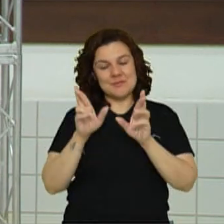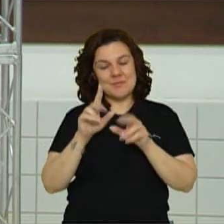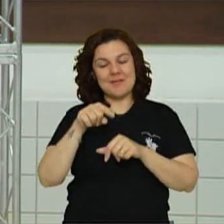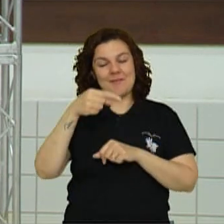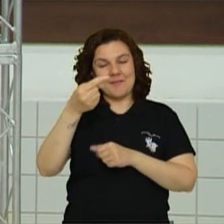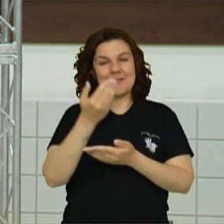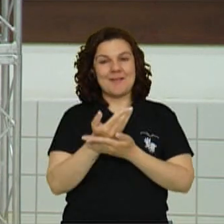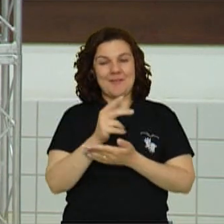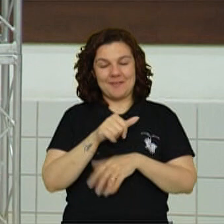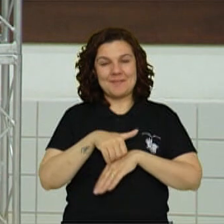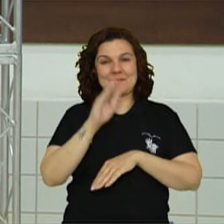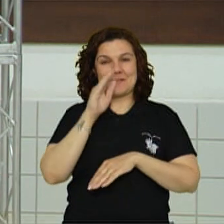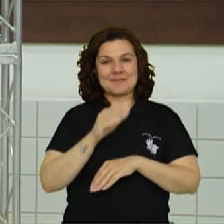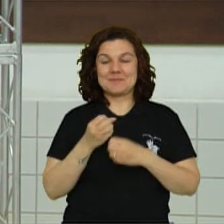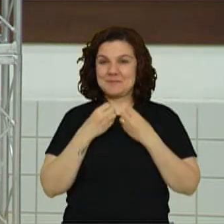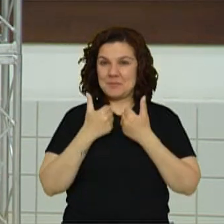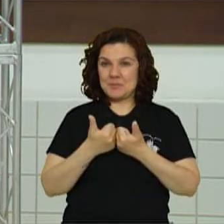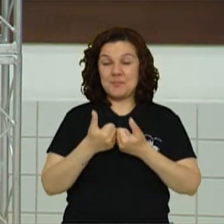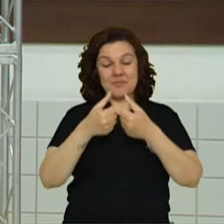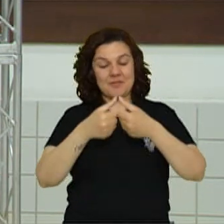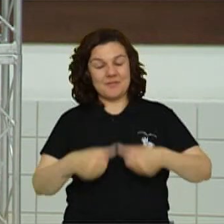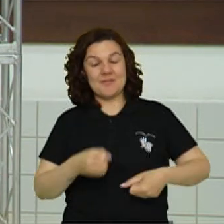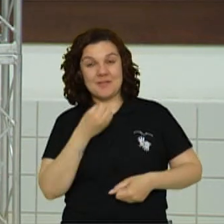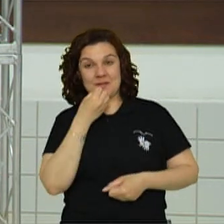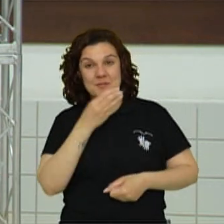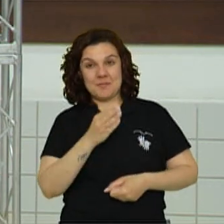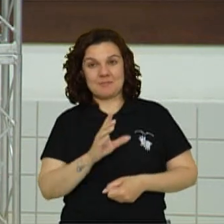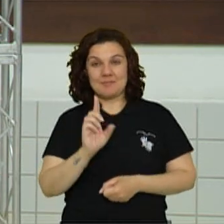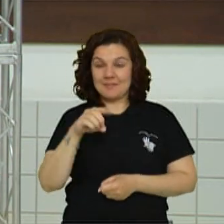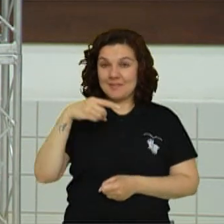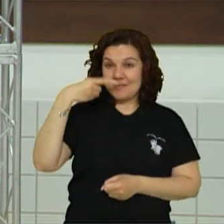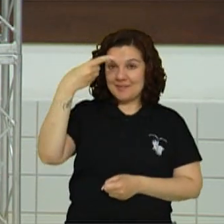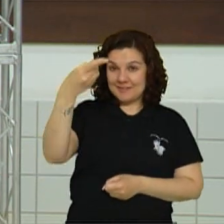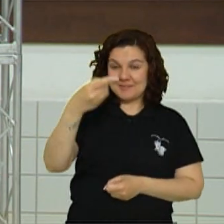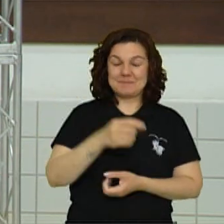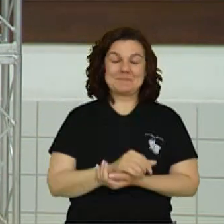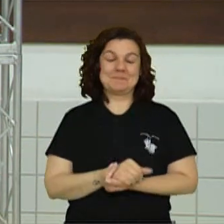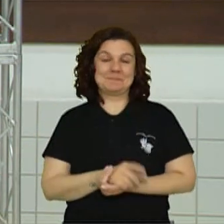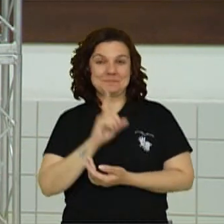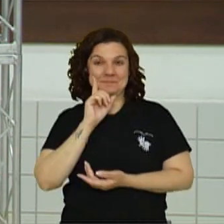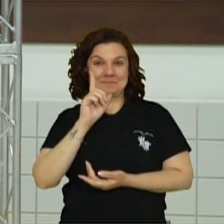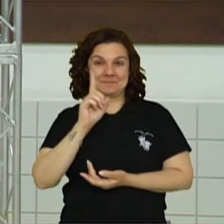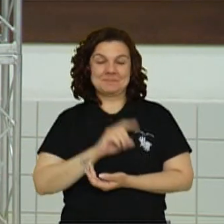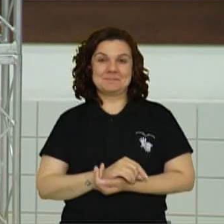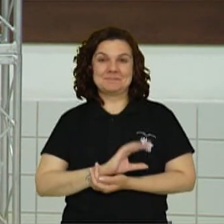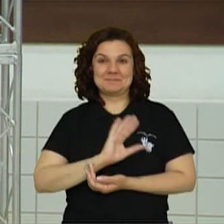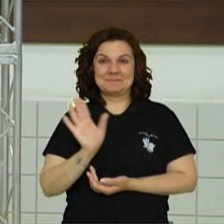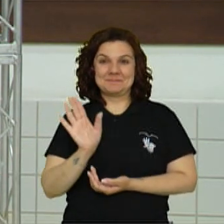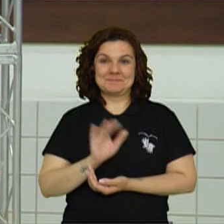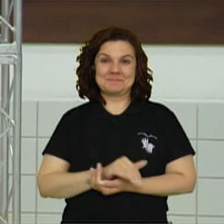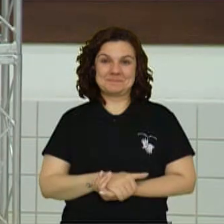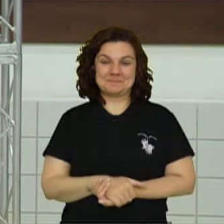próxima aula tenha um pouquinho mais, tá bom? Fiquem bem e aguardo vocês na aula que vem.